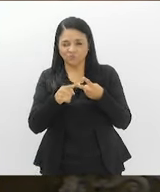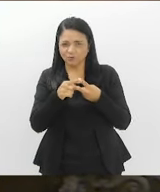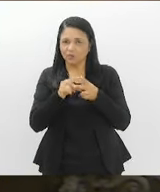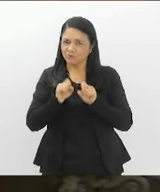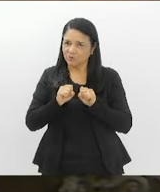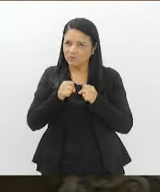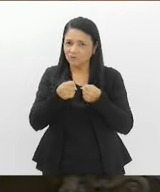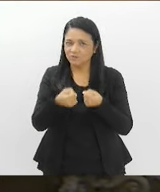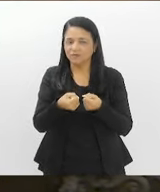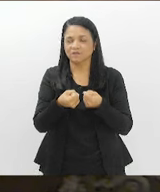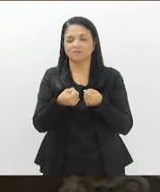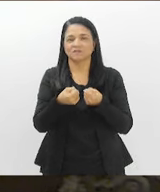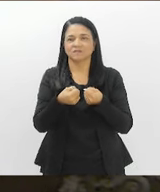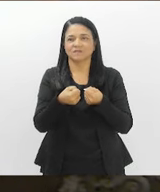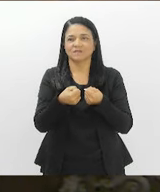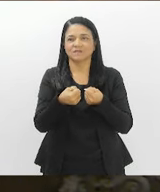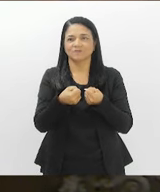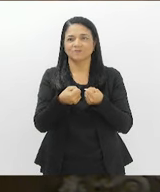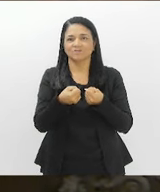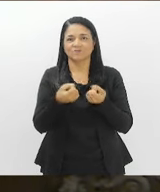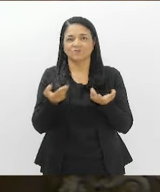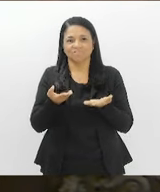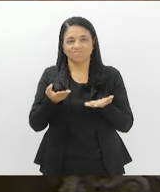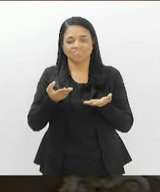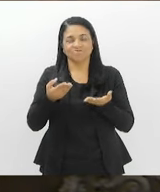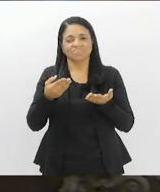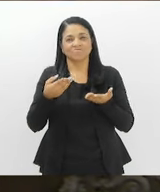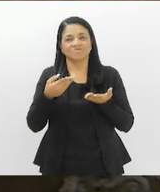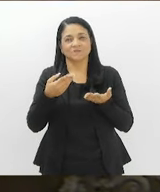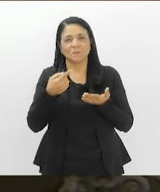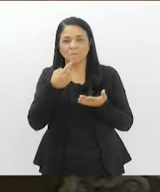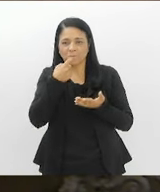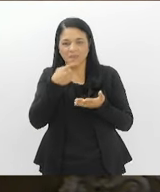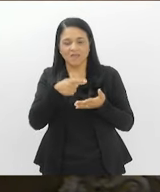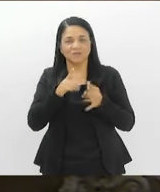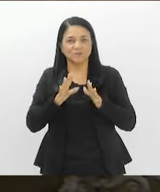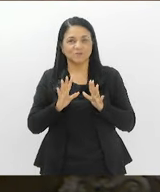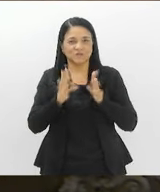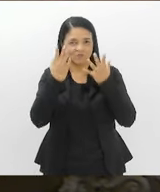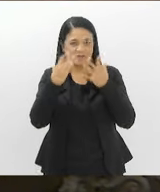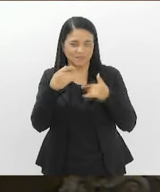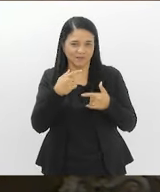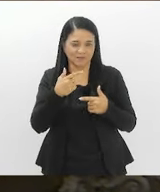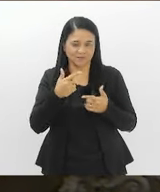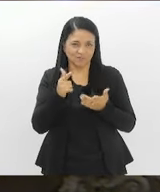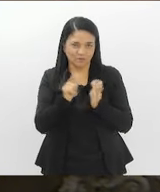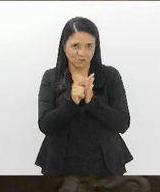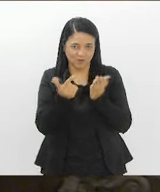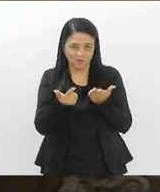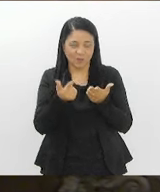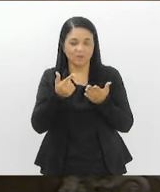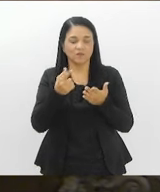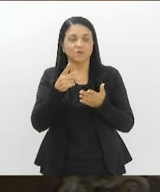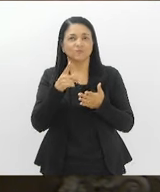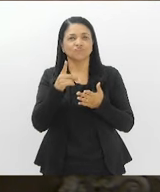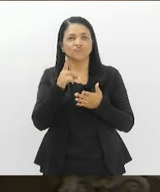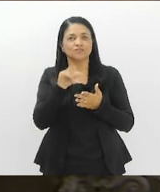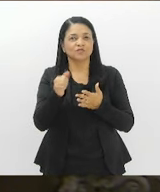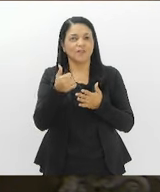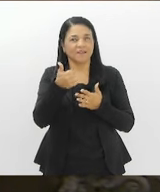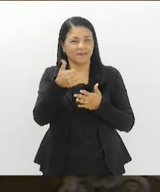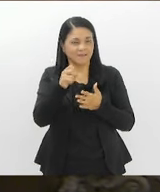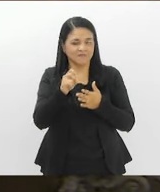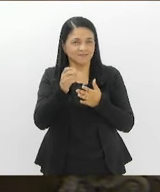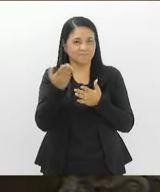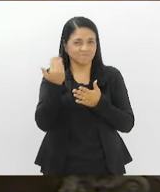que isso ocorresse muito próximo ao aniversário do jornal, que foi no último dia 15. E